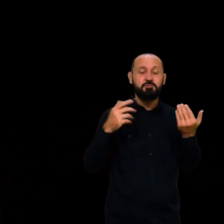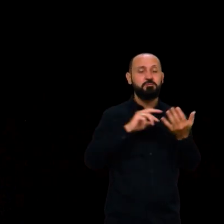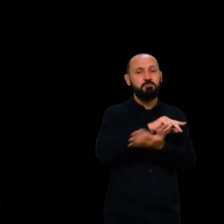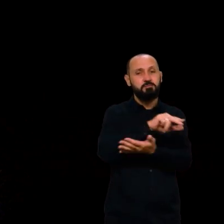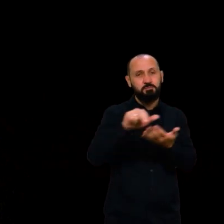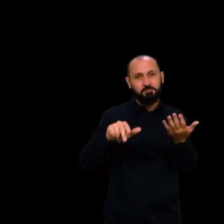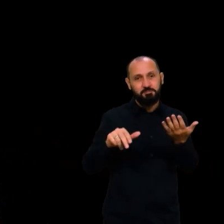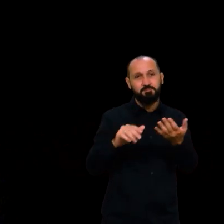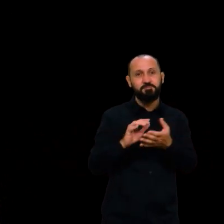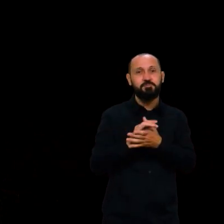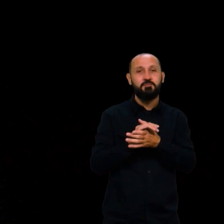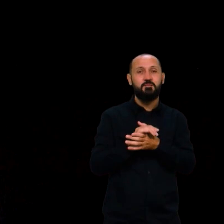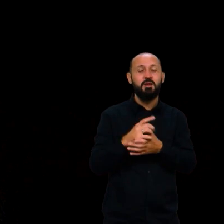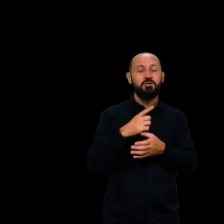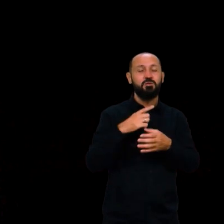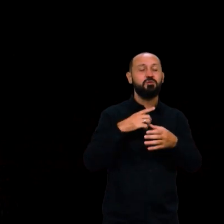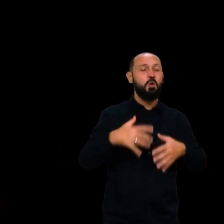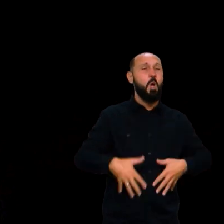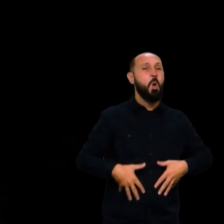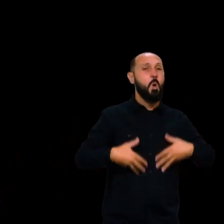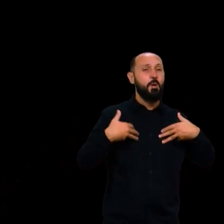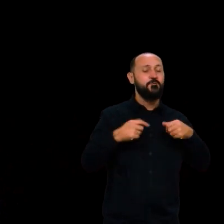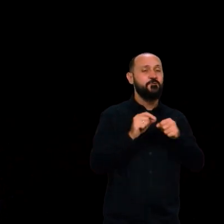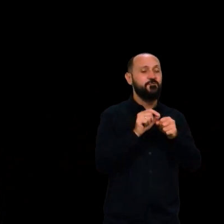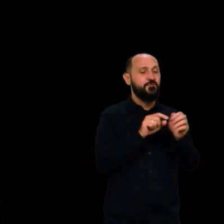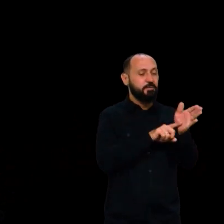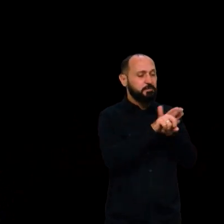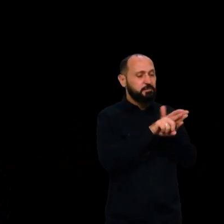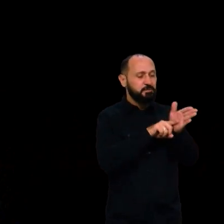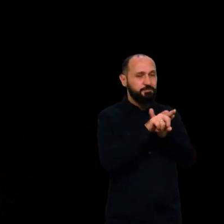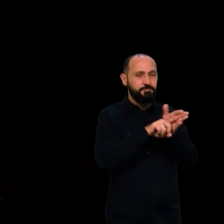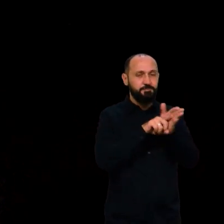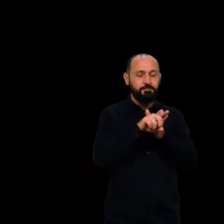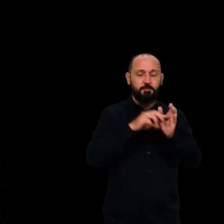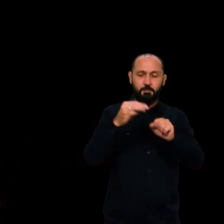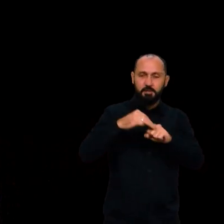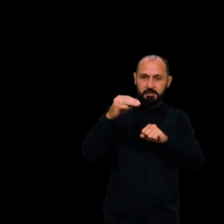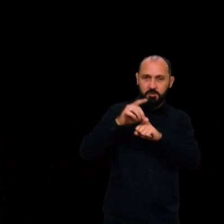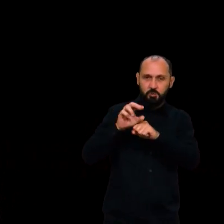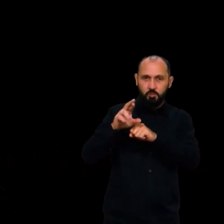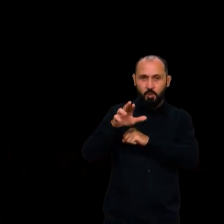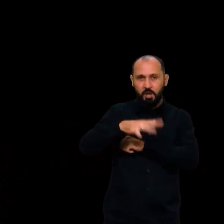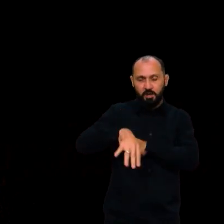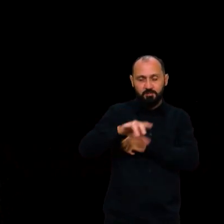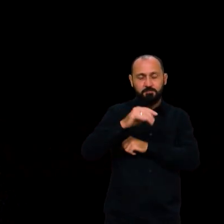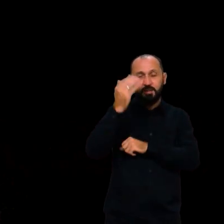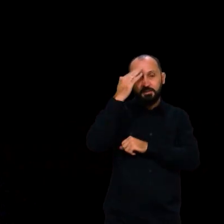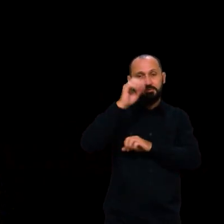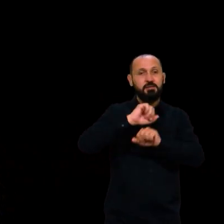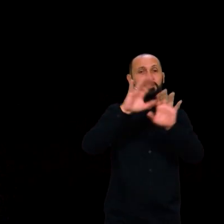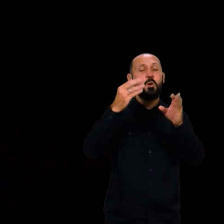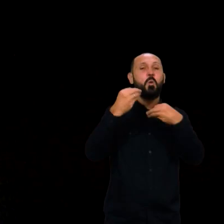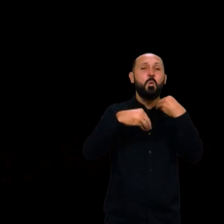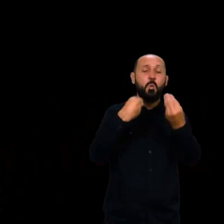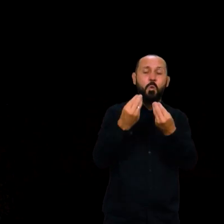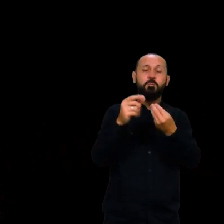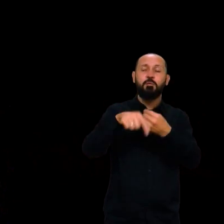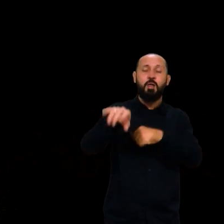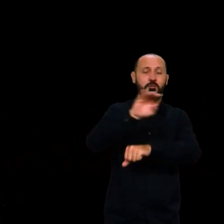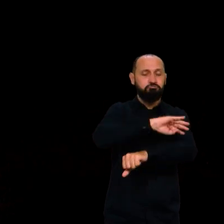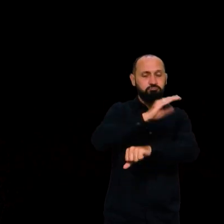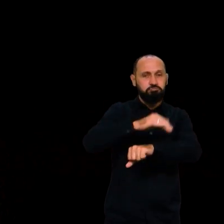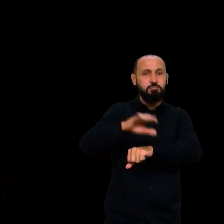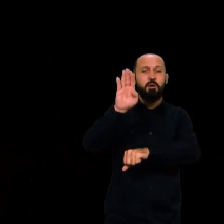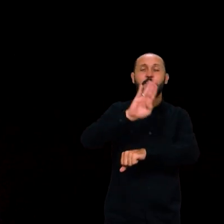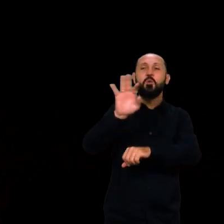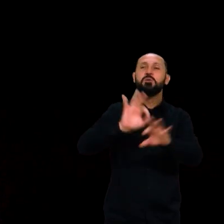riqueza de várias formas. Então, tive a honra de fazer minhas pesquisas, tanto de mestrado quanto doutorado, para entender a dinâmica do próprio parque,